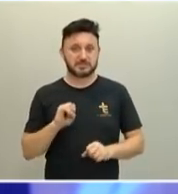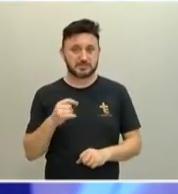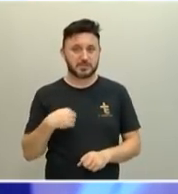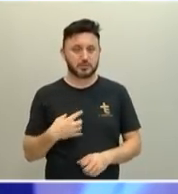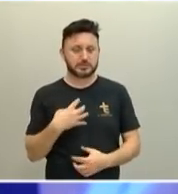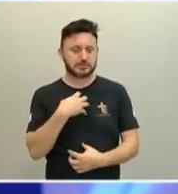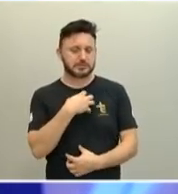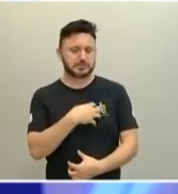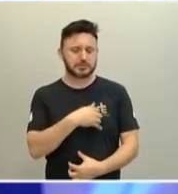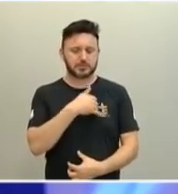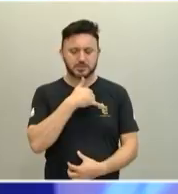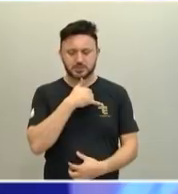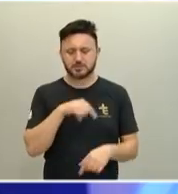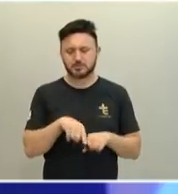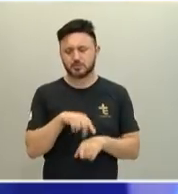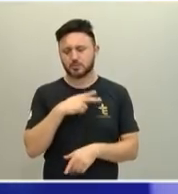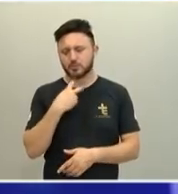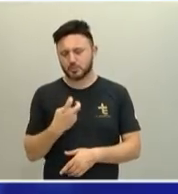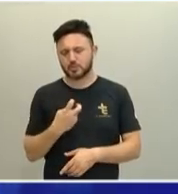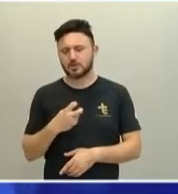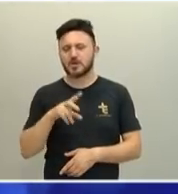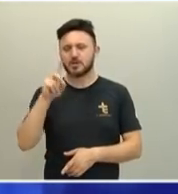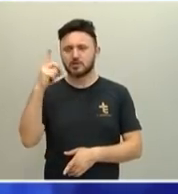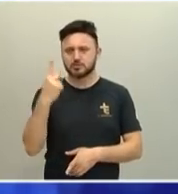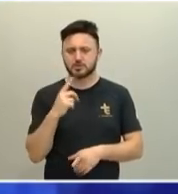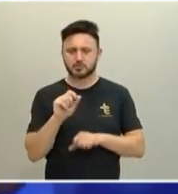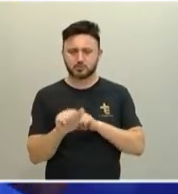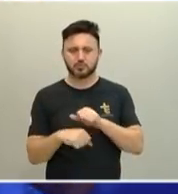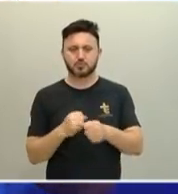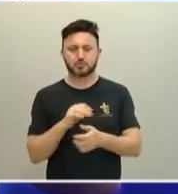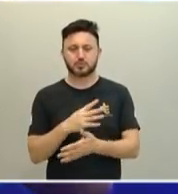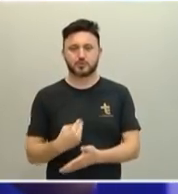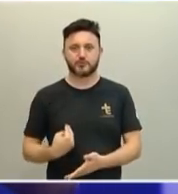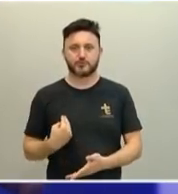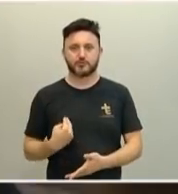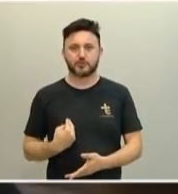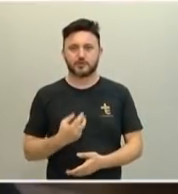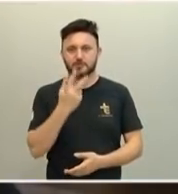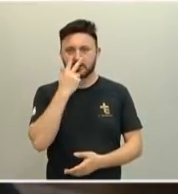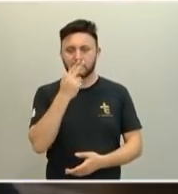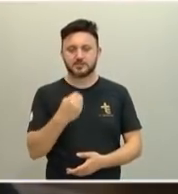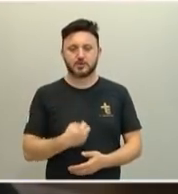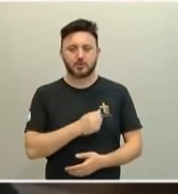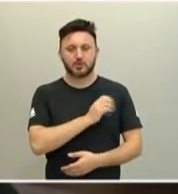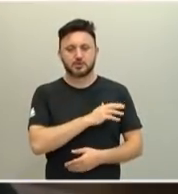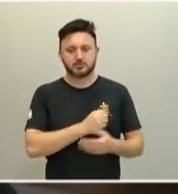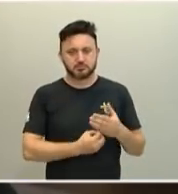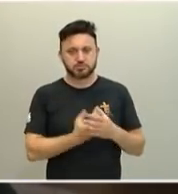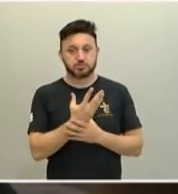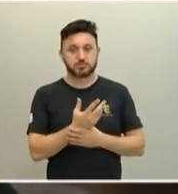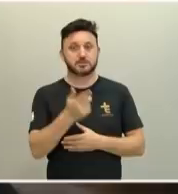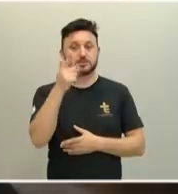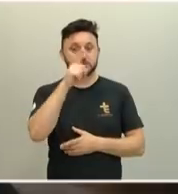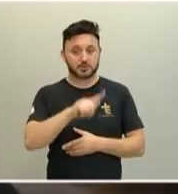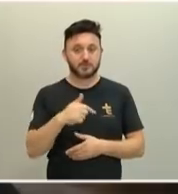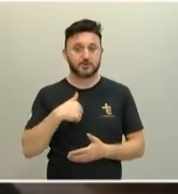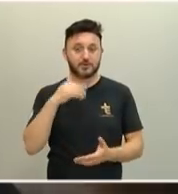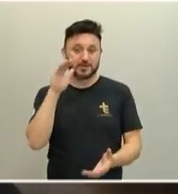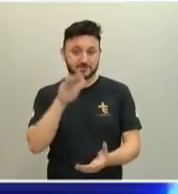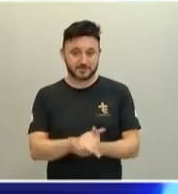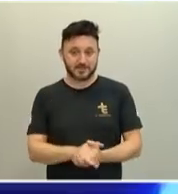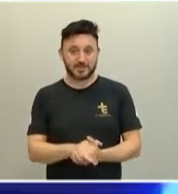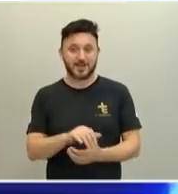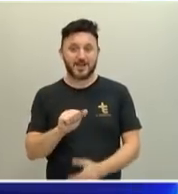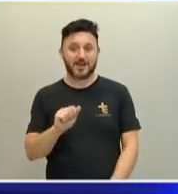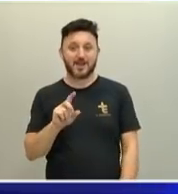que era tristeza e vazio em mim, Deus fez o meu deserto florescer. Então depois eu me casei de novo com a Adriana. E com a Adriana